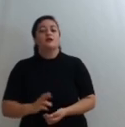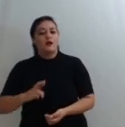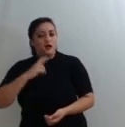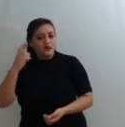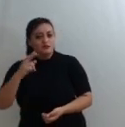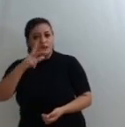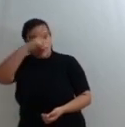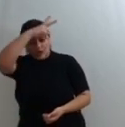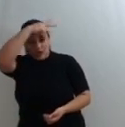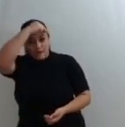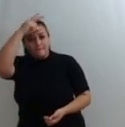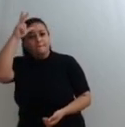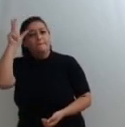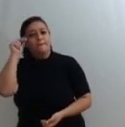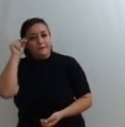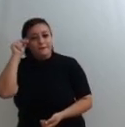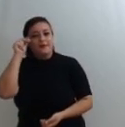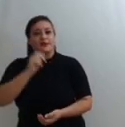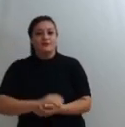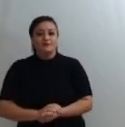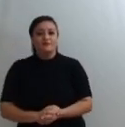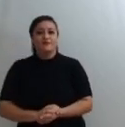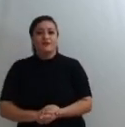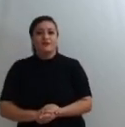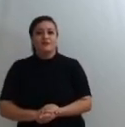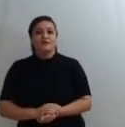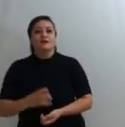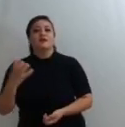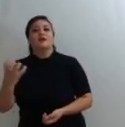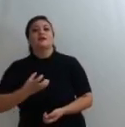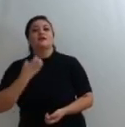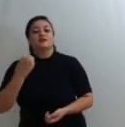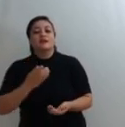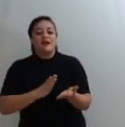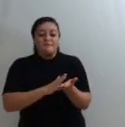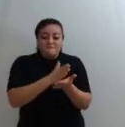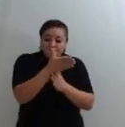efeito da concessão de indulto, quer total ou parcial,